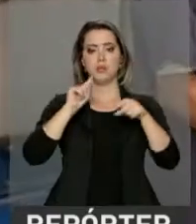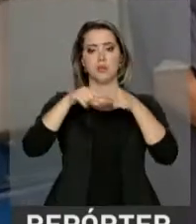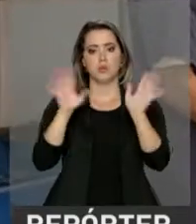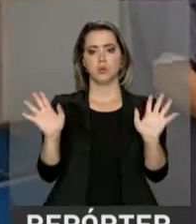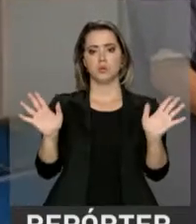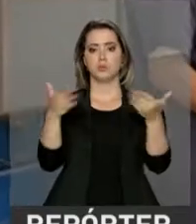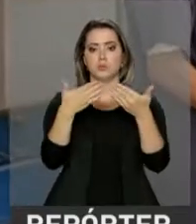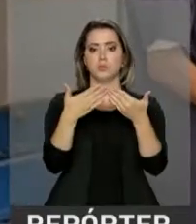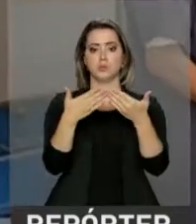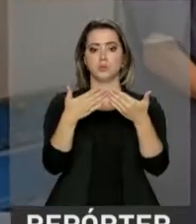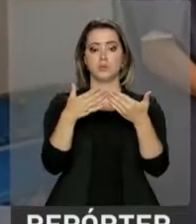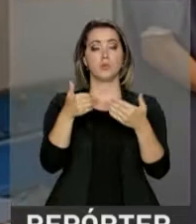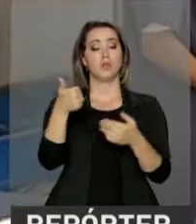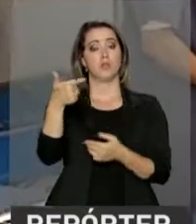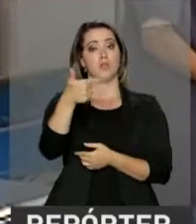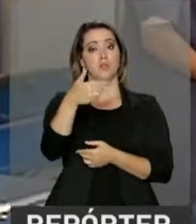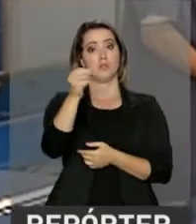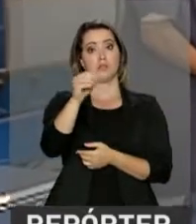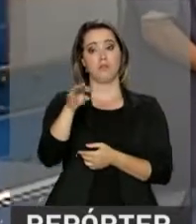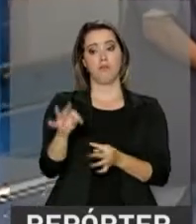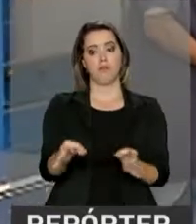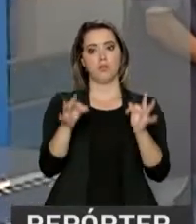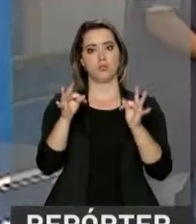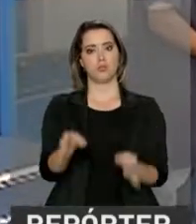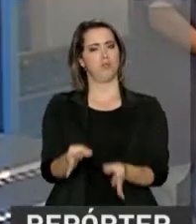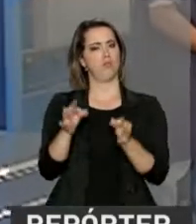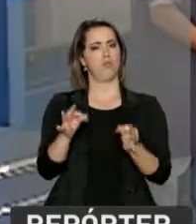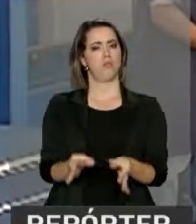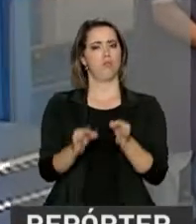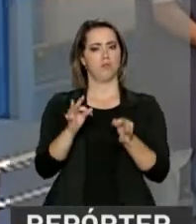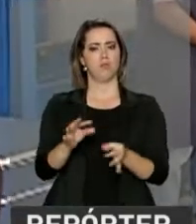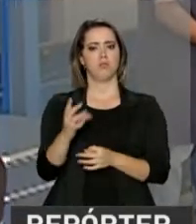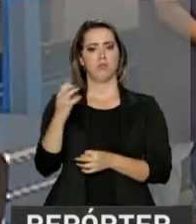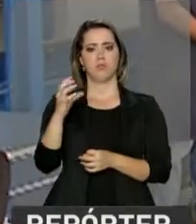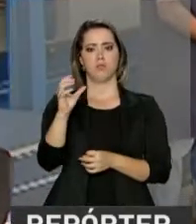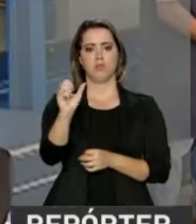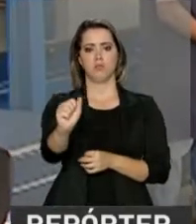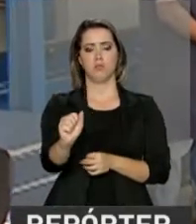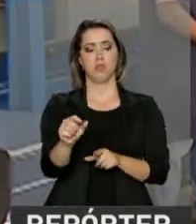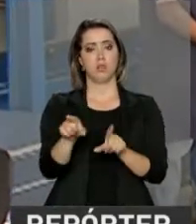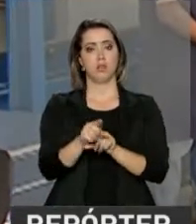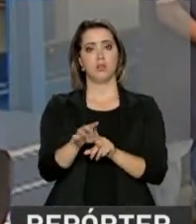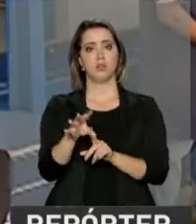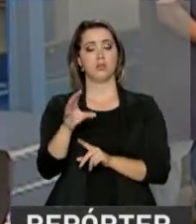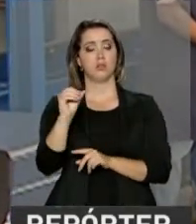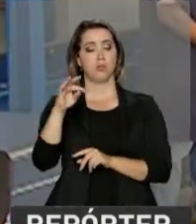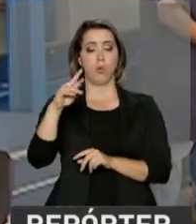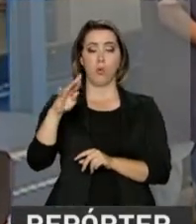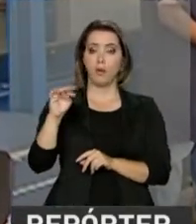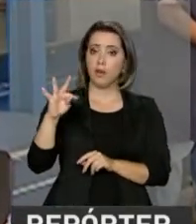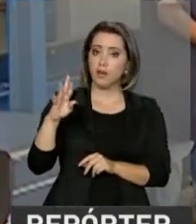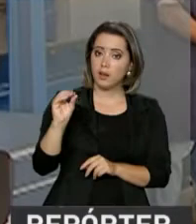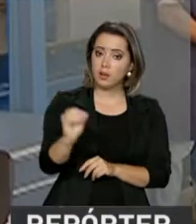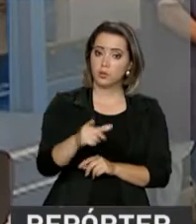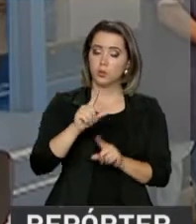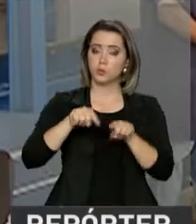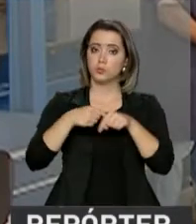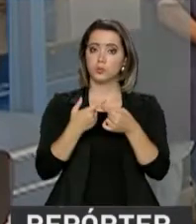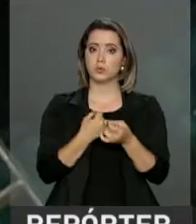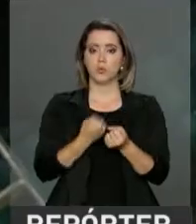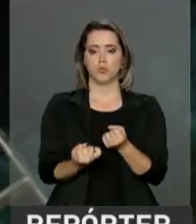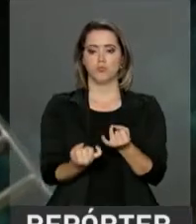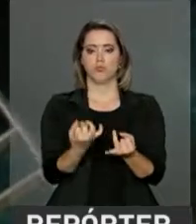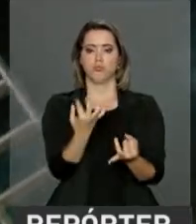fechada, com uma porta de 120 toneladas de aço, concreto e chumbo que isola a radiação, as peças são expostas aos raios